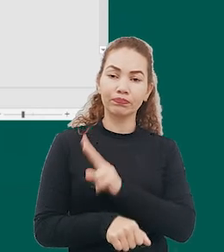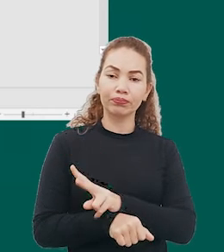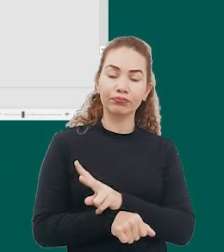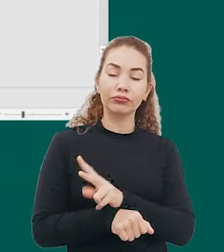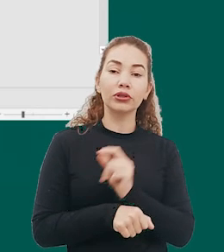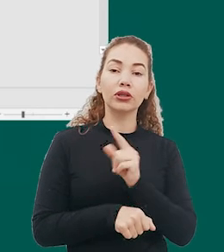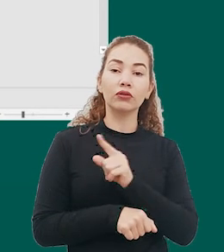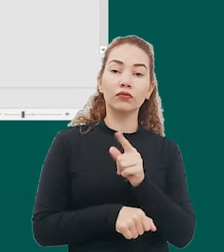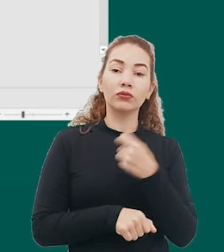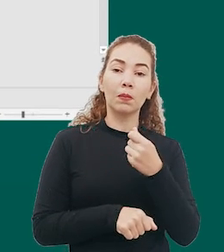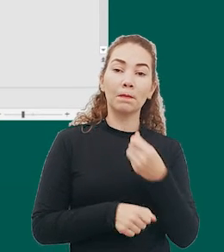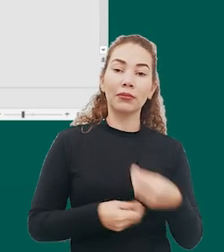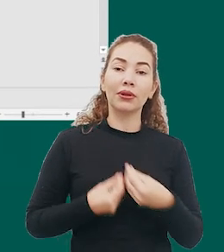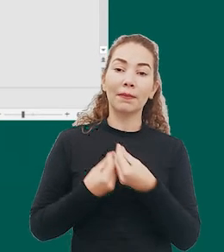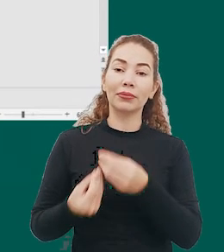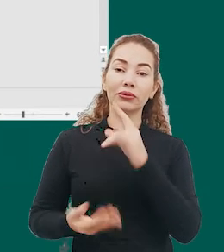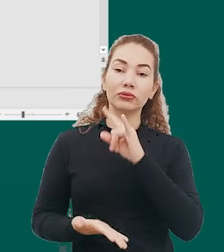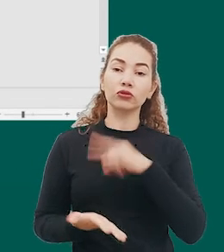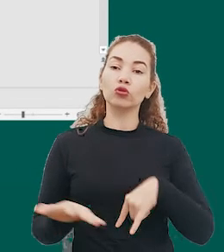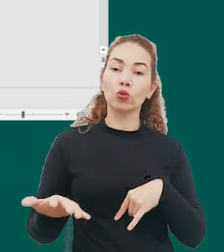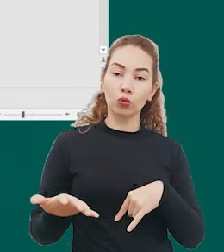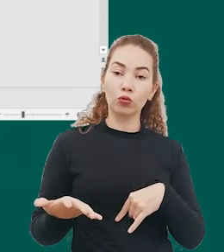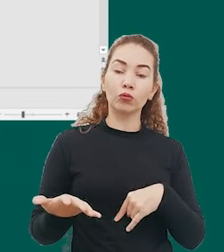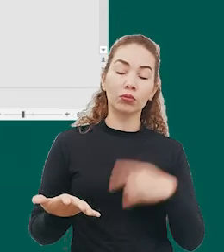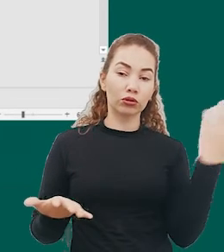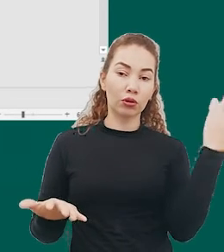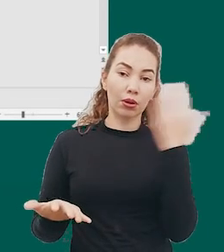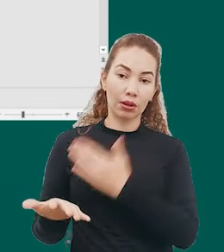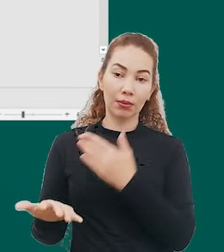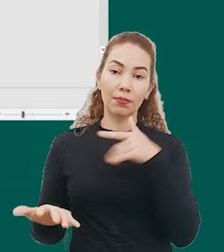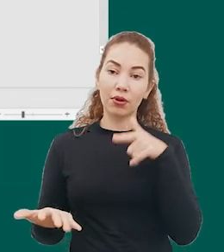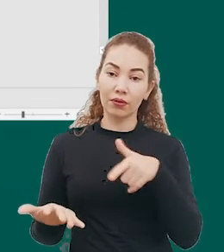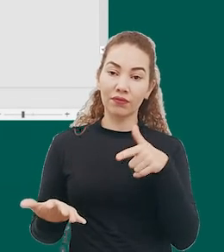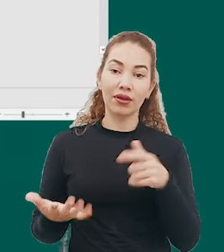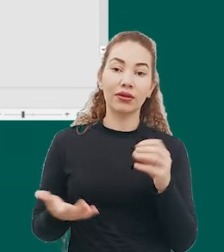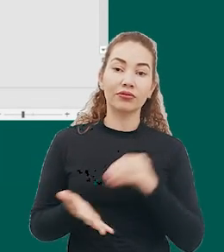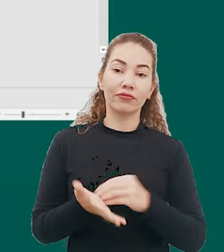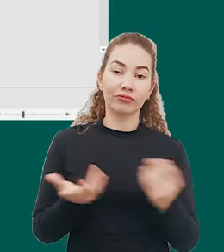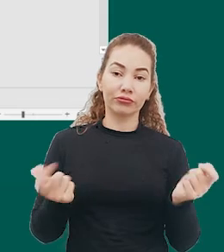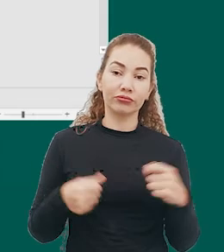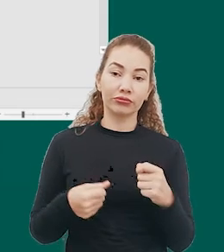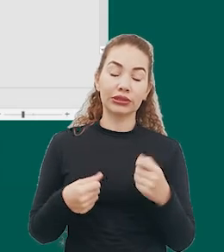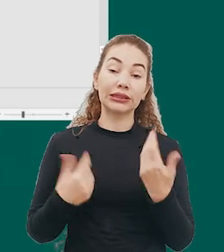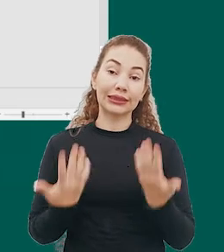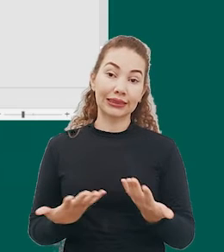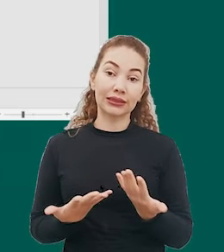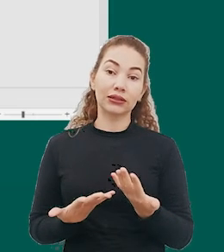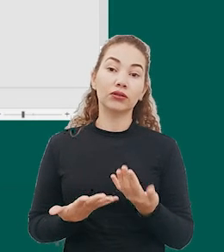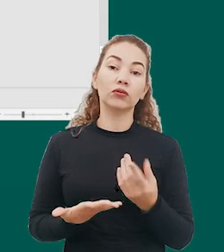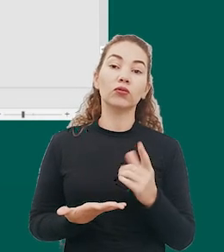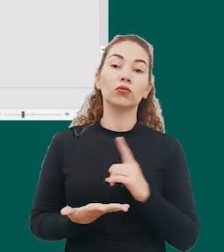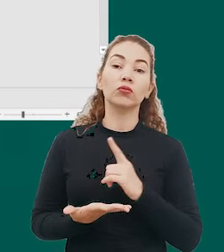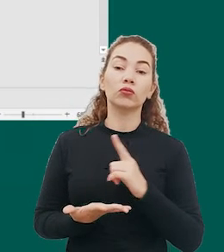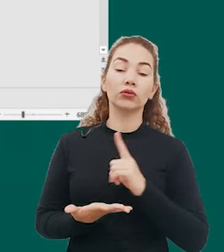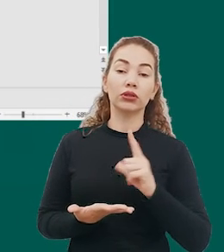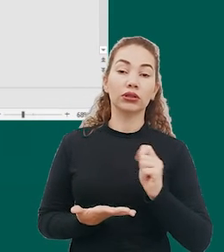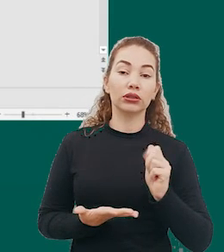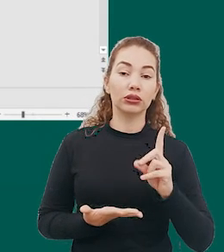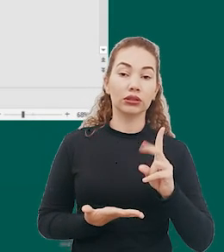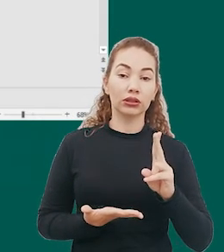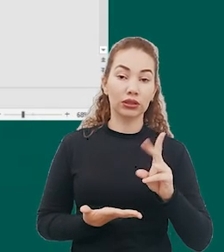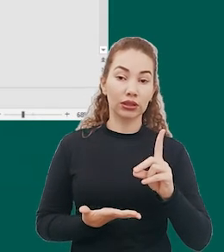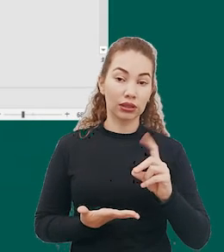precisem apresentar documentos que comprovem esta incapacidade. Então, de posse de um